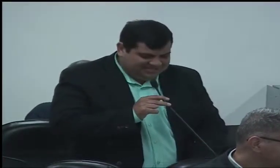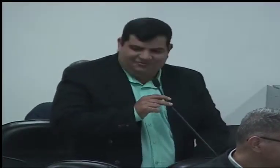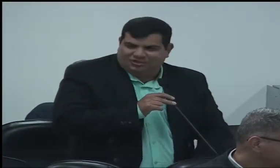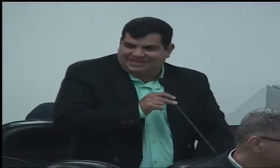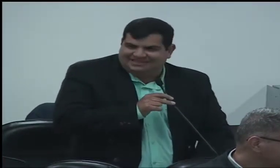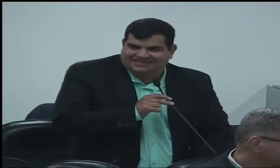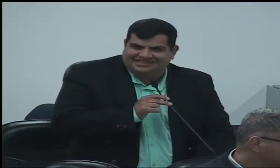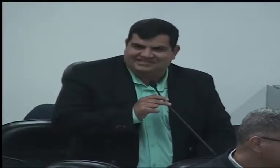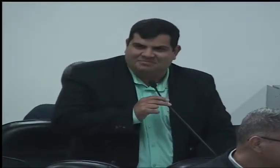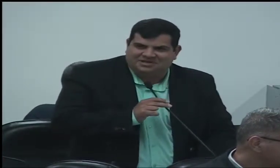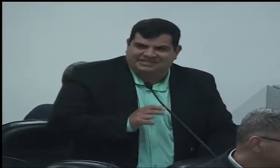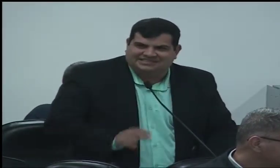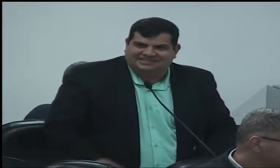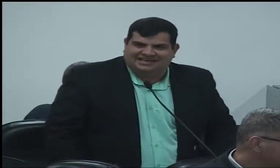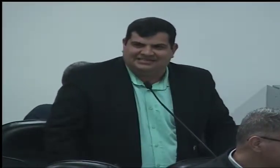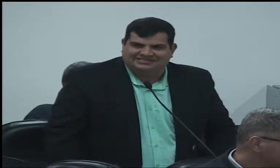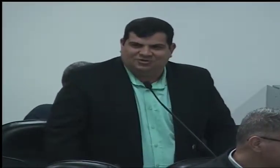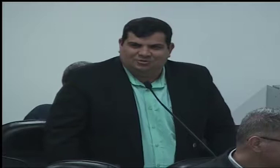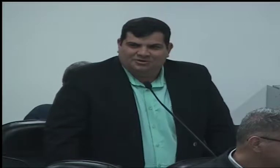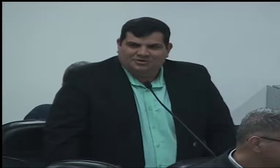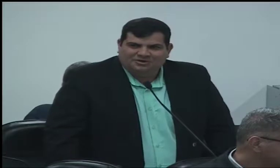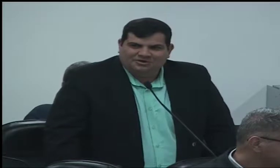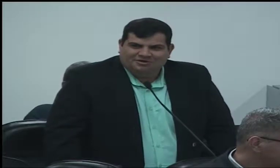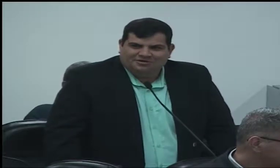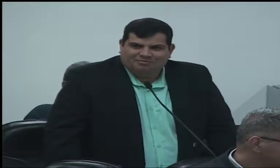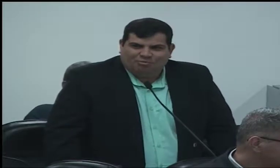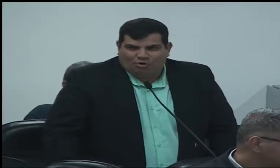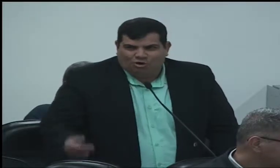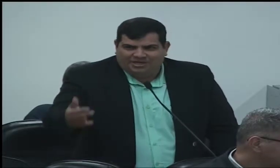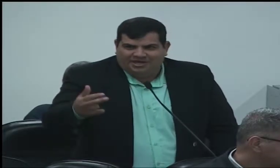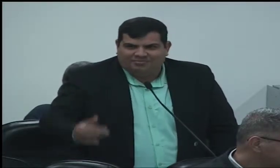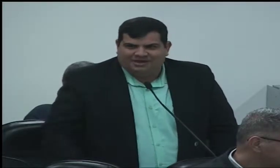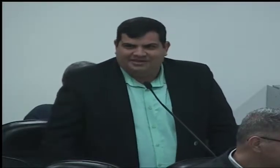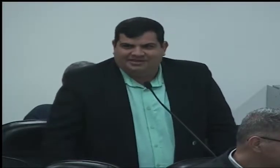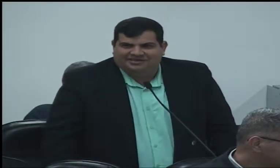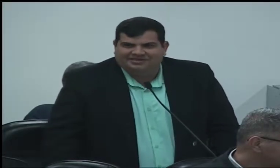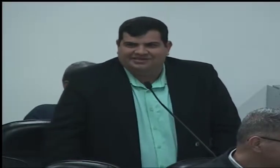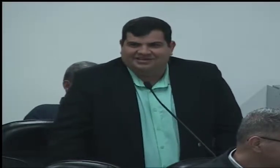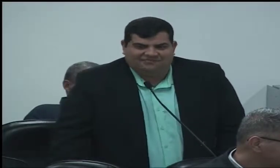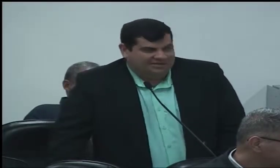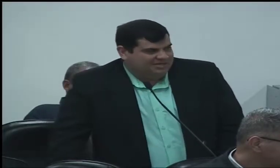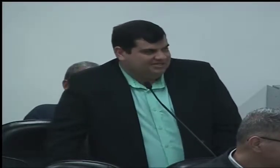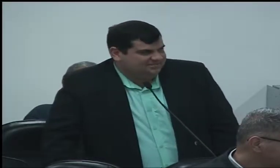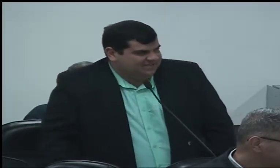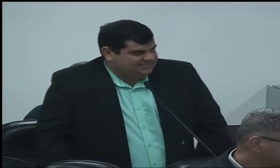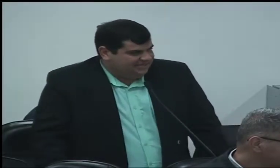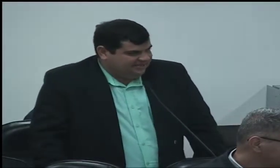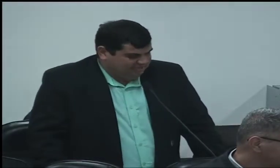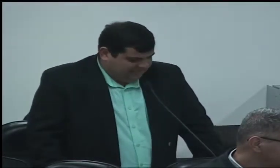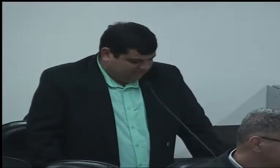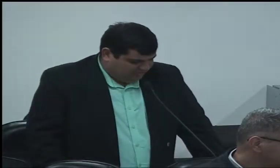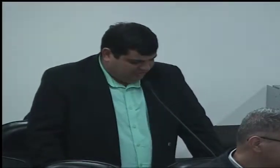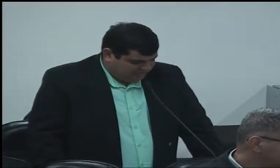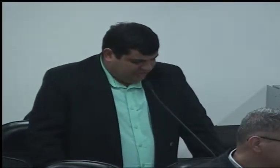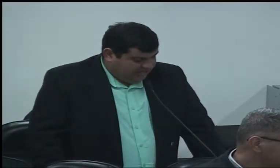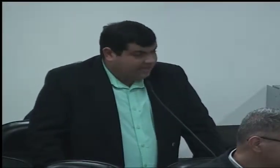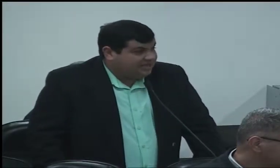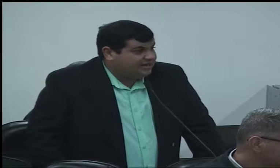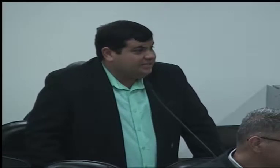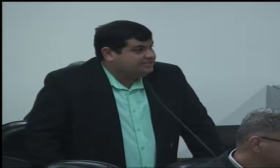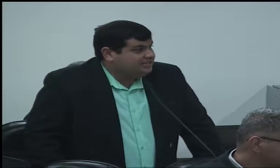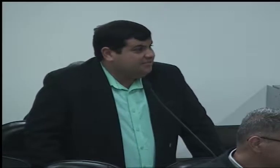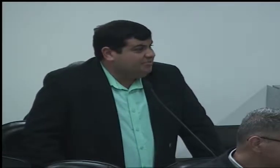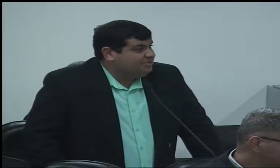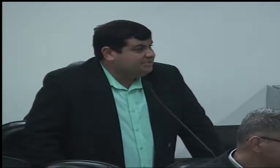ia ser votada 3 semanas atrás e eu prorroguei para que a família estivesse aqui recebendo essa homenagem.